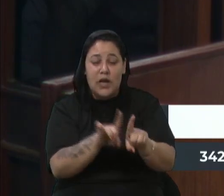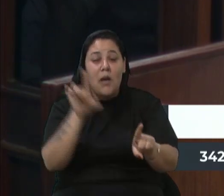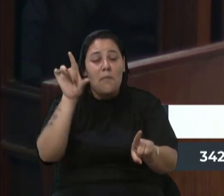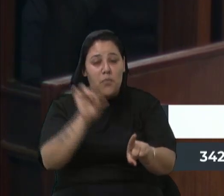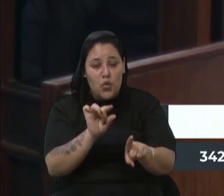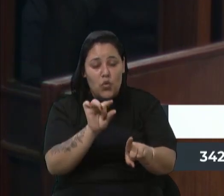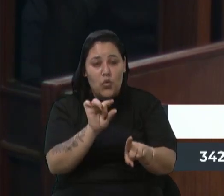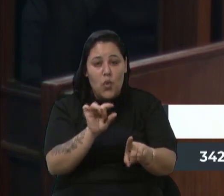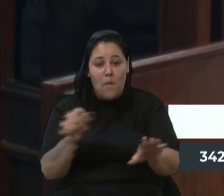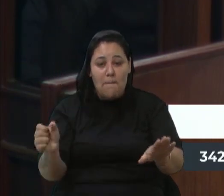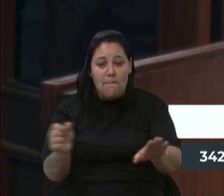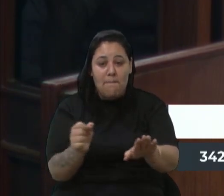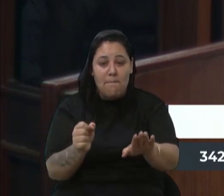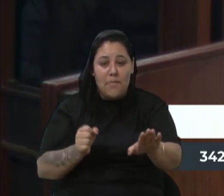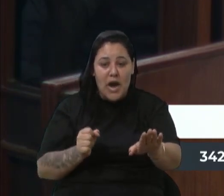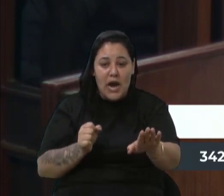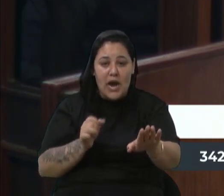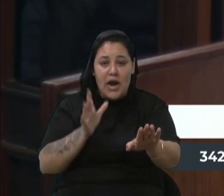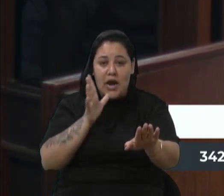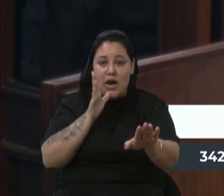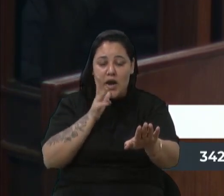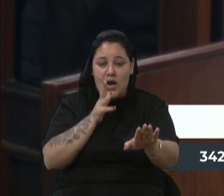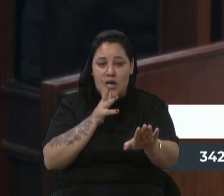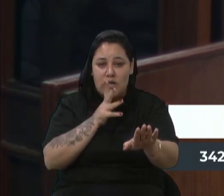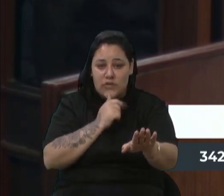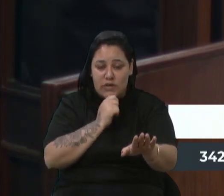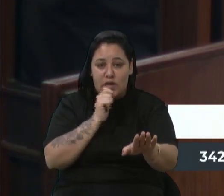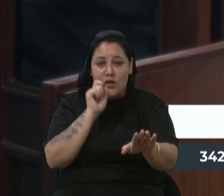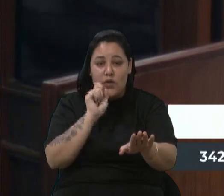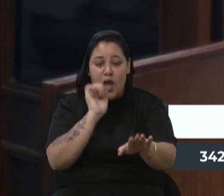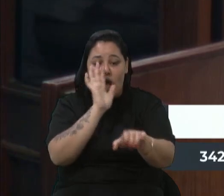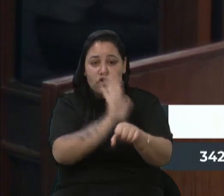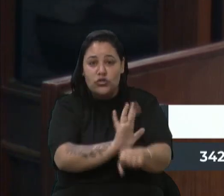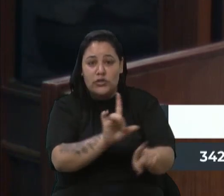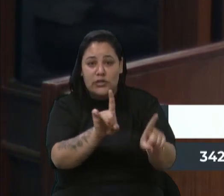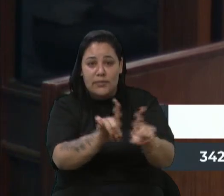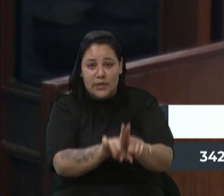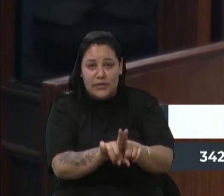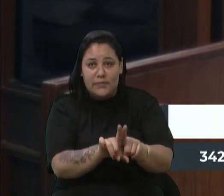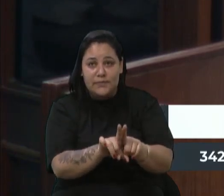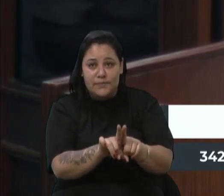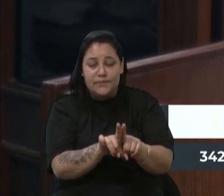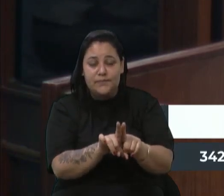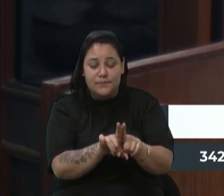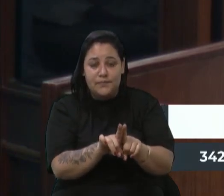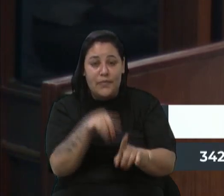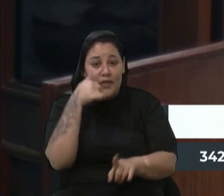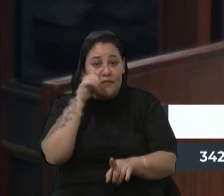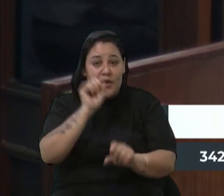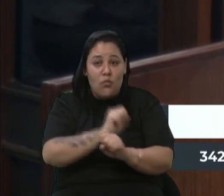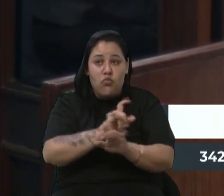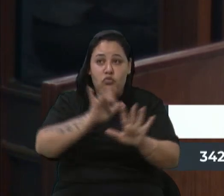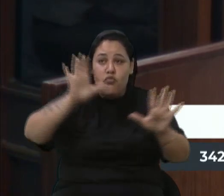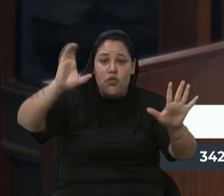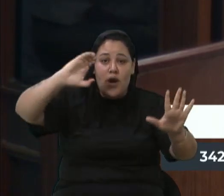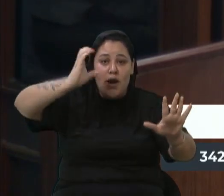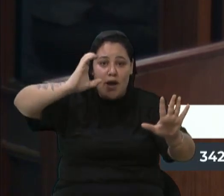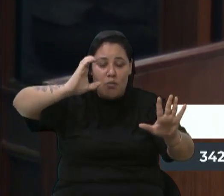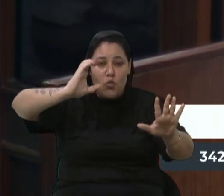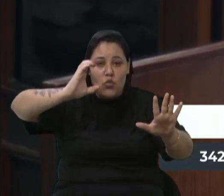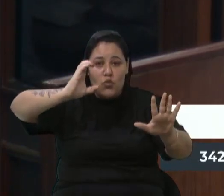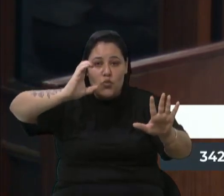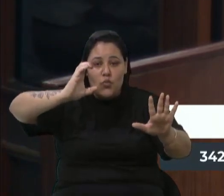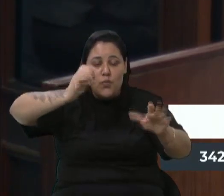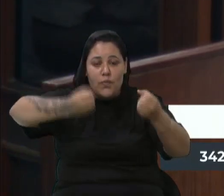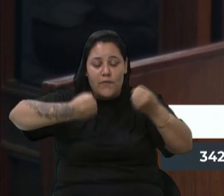de marcha lenta, o que ajuda a minimizar a pegada de carbono dos veículos. Incentiva o uso. O